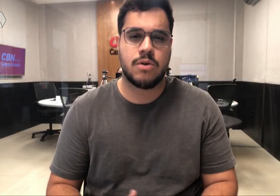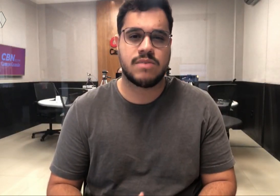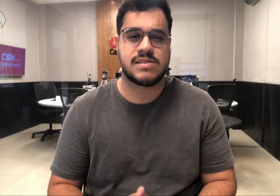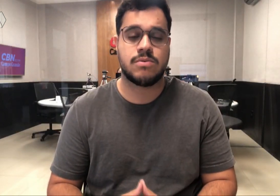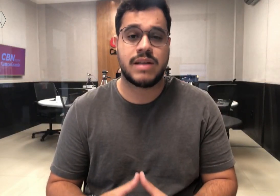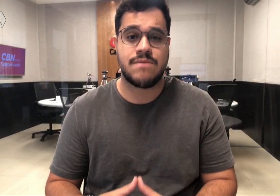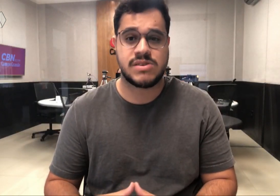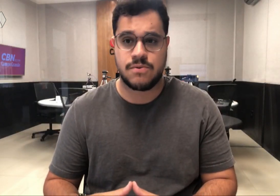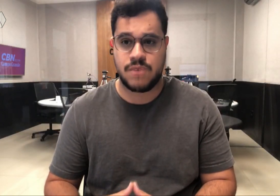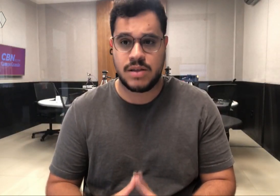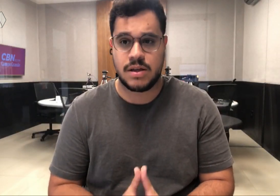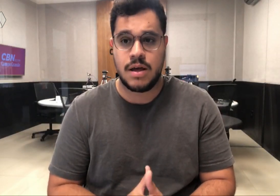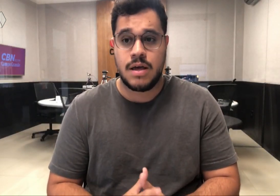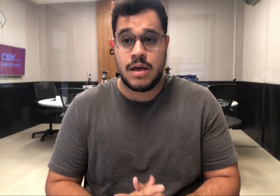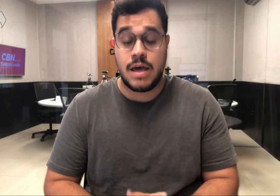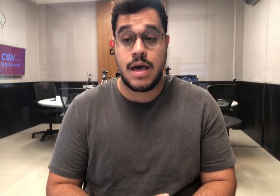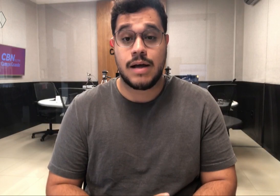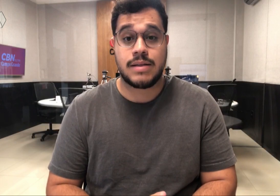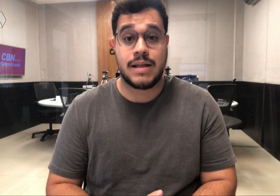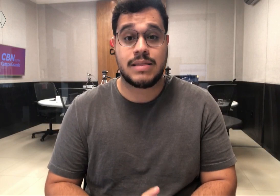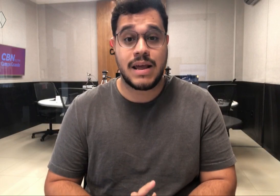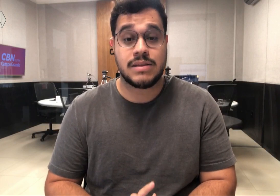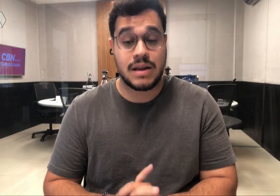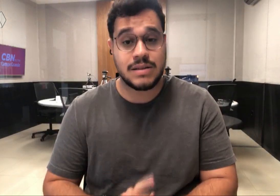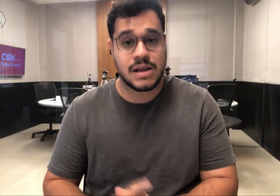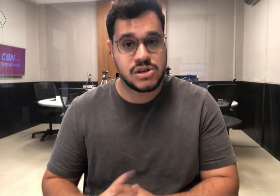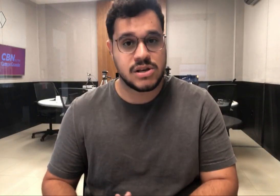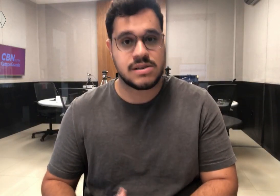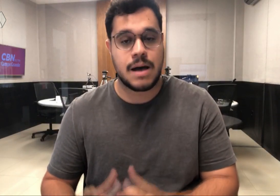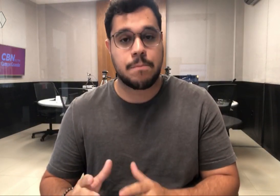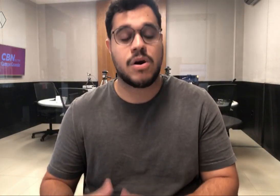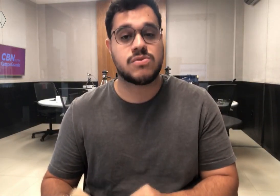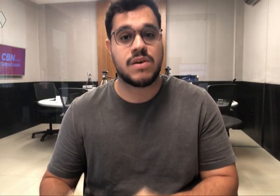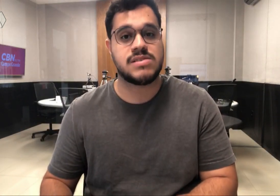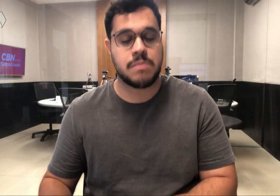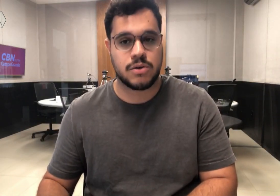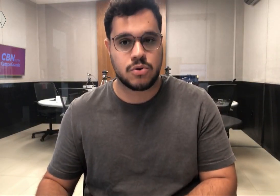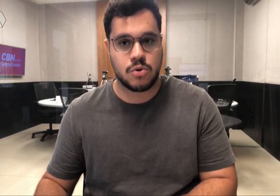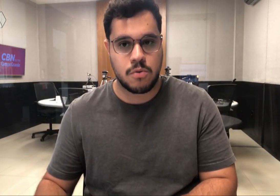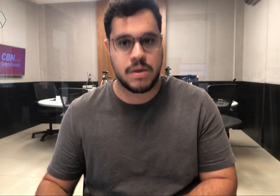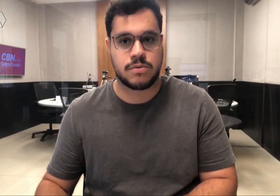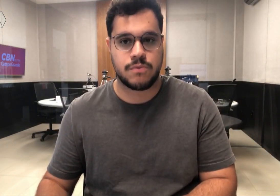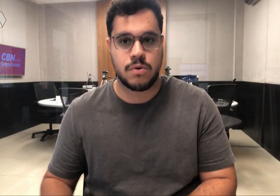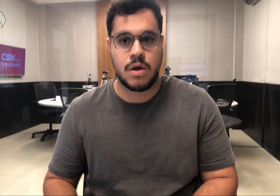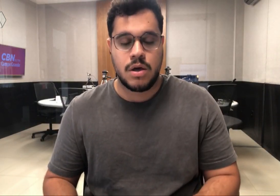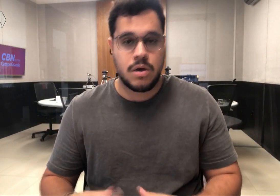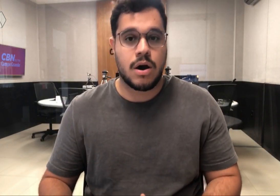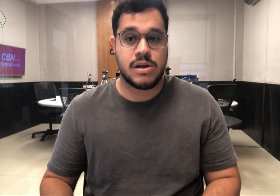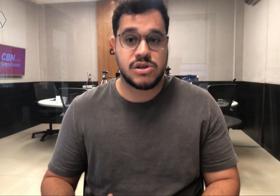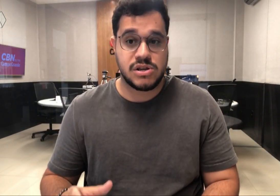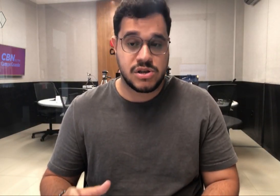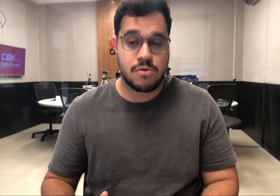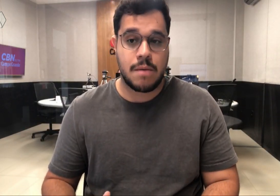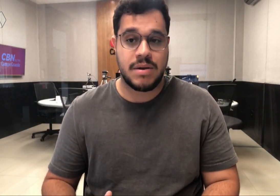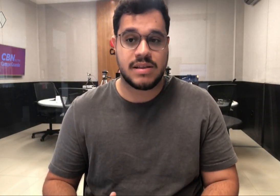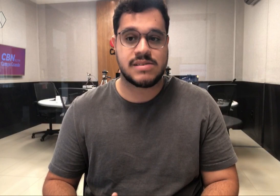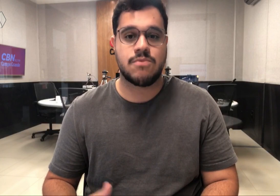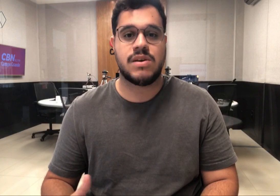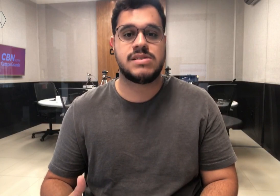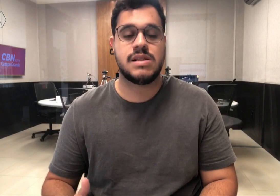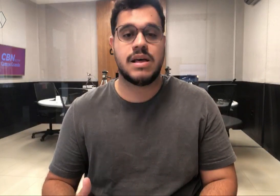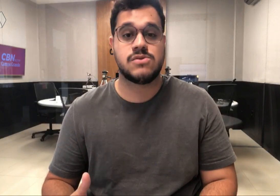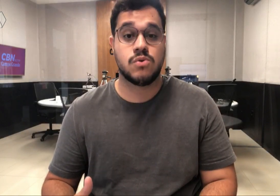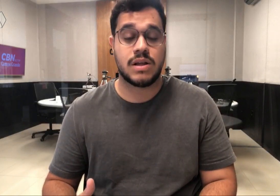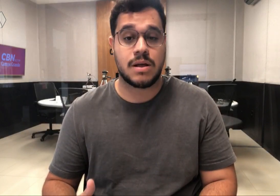documento e a renovação deve ser feita até 30 dias após o vencimento do documento, viu? E olha, dirigir com a